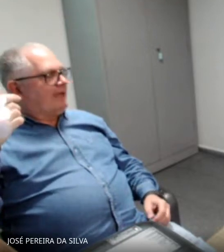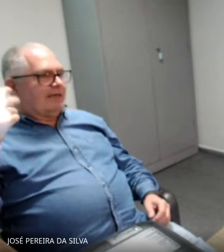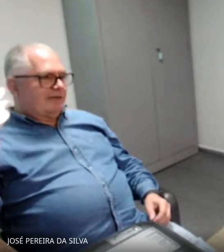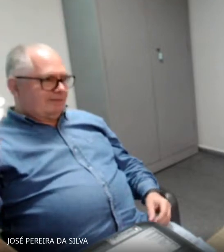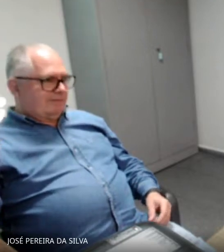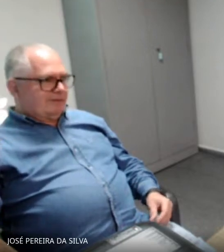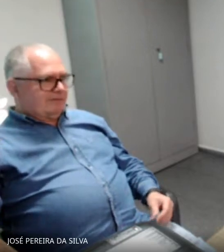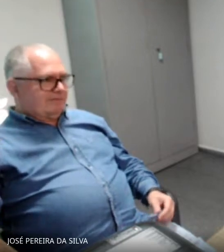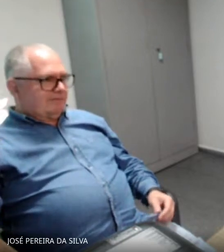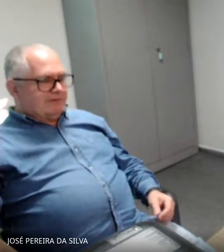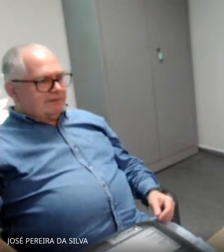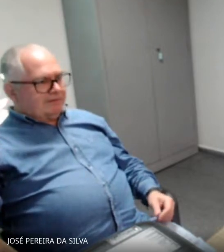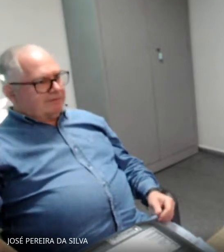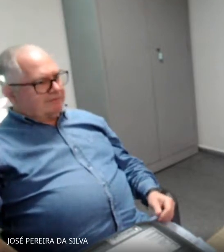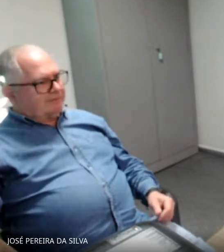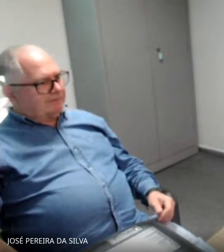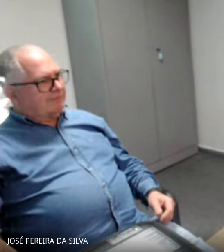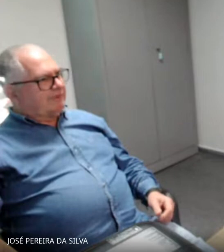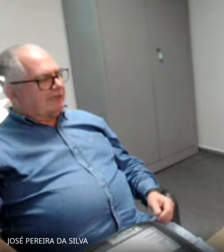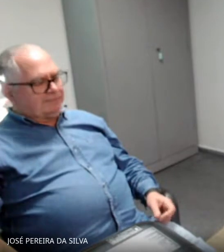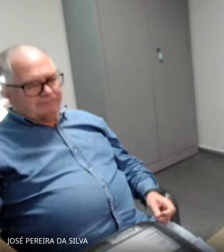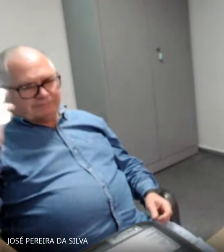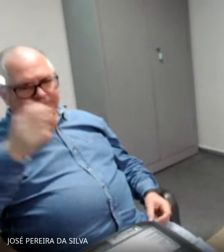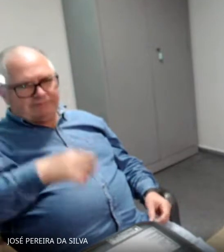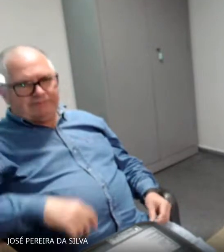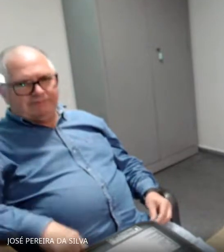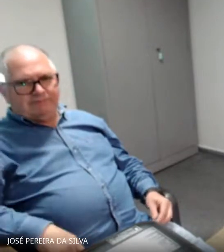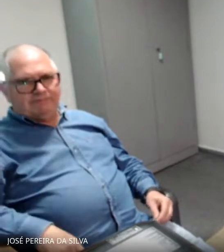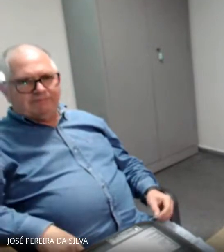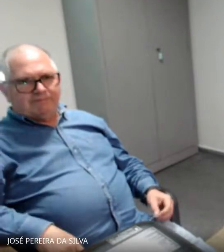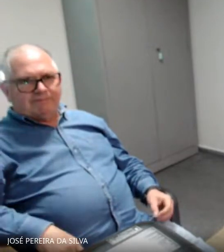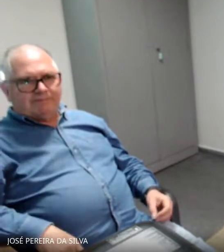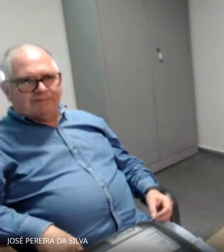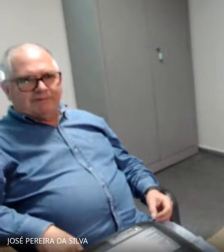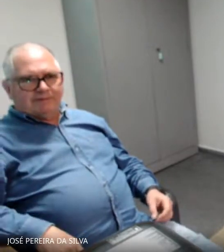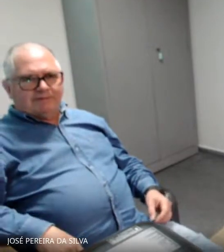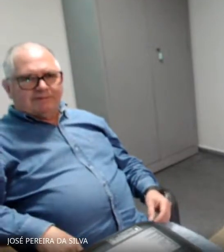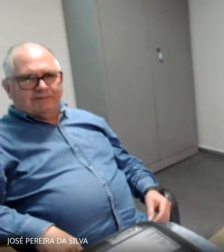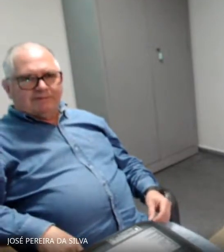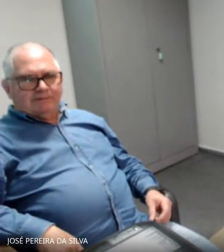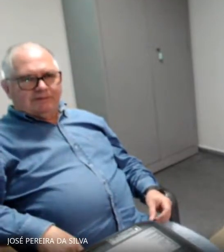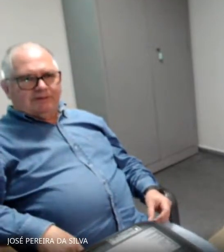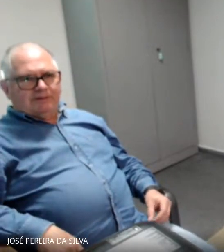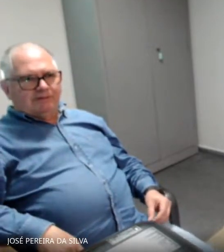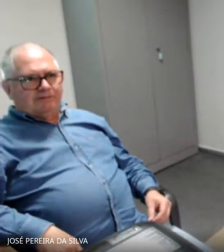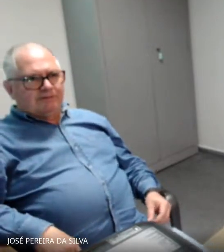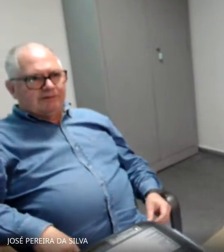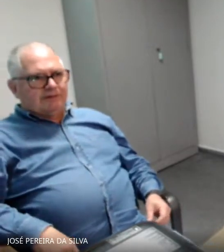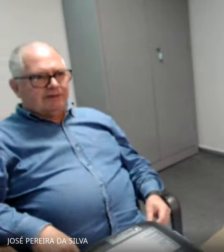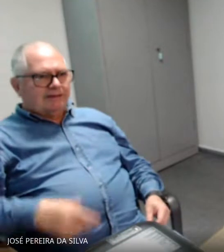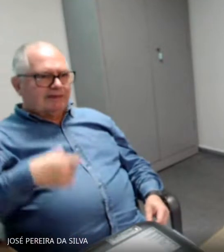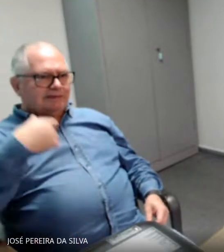cérebro. Porque, na verdade, nós já contamos isso, né? Cérebro, coração e intestino, né? Os três